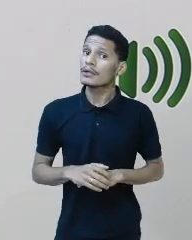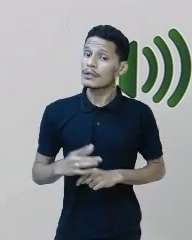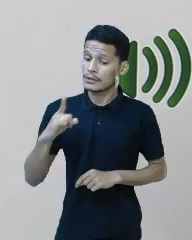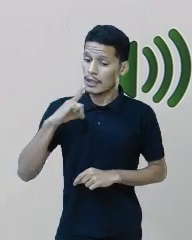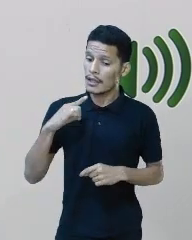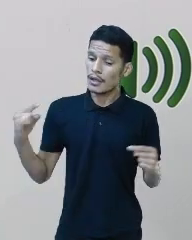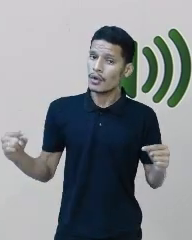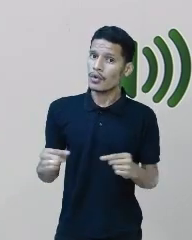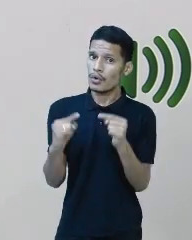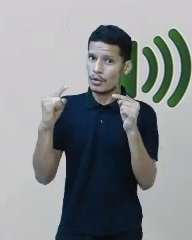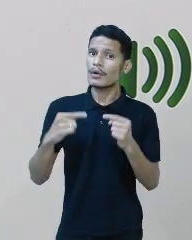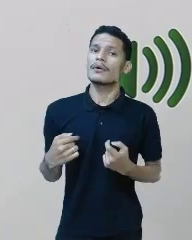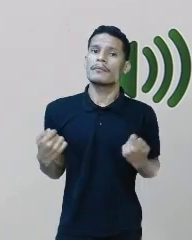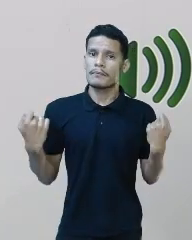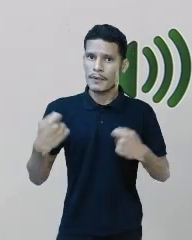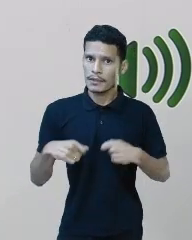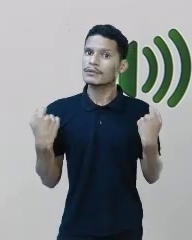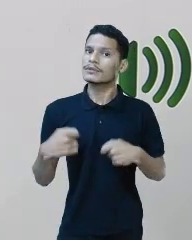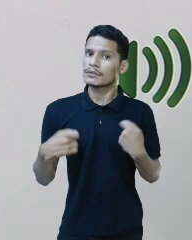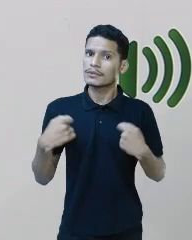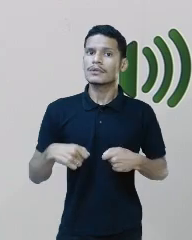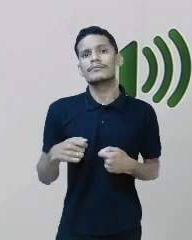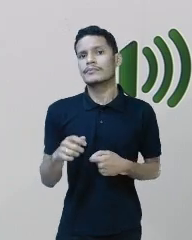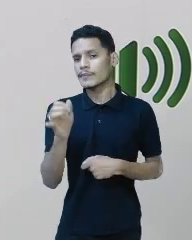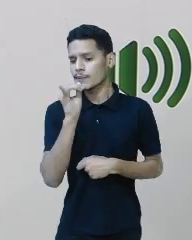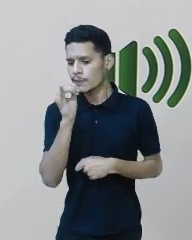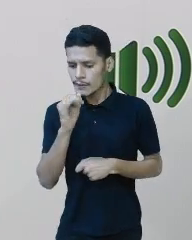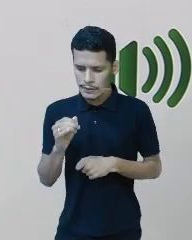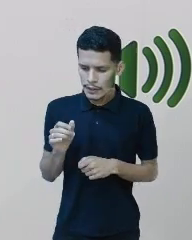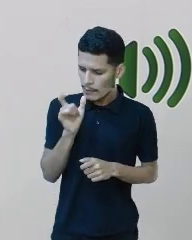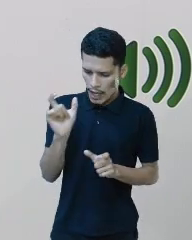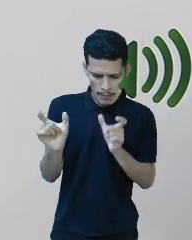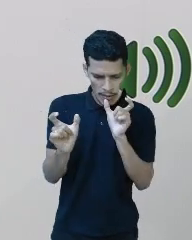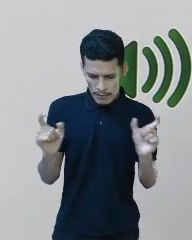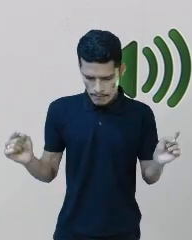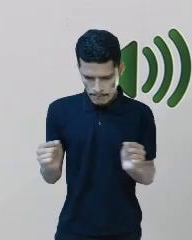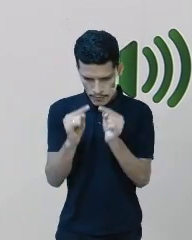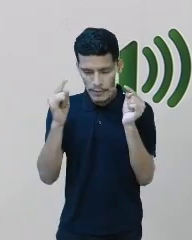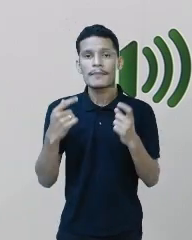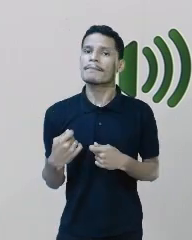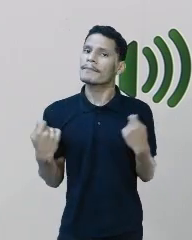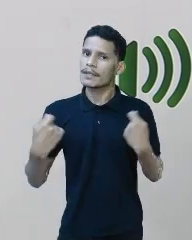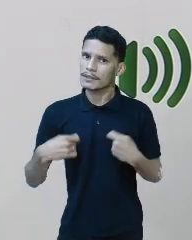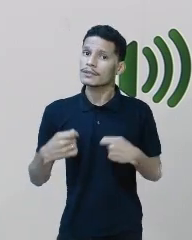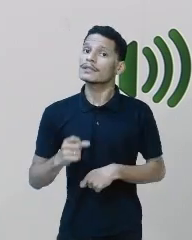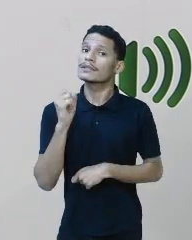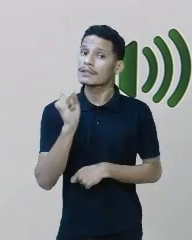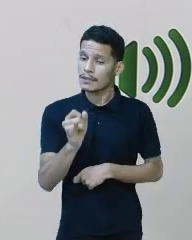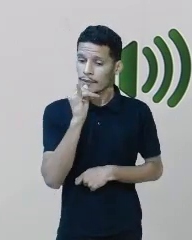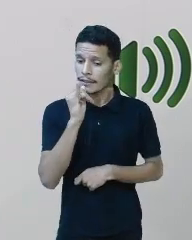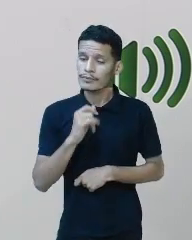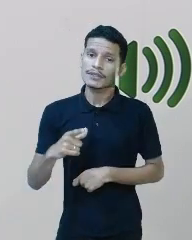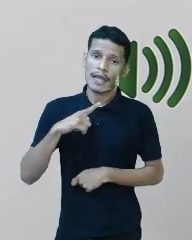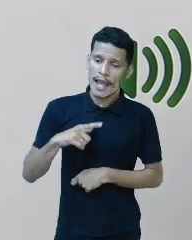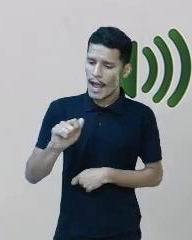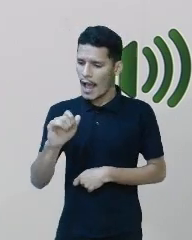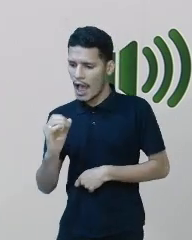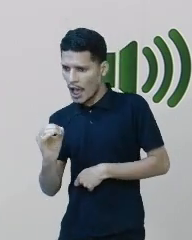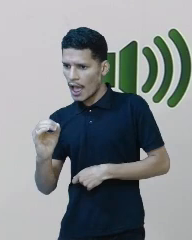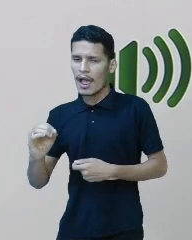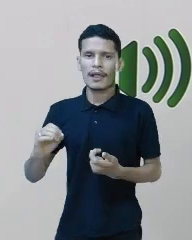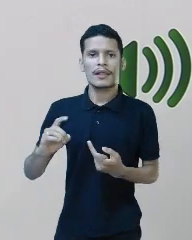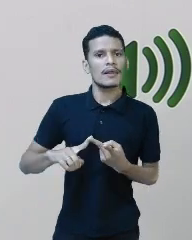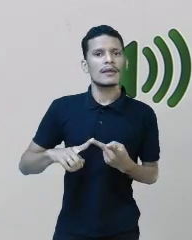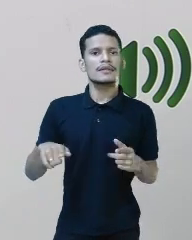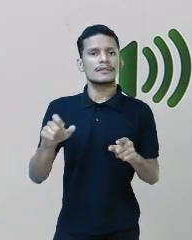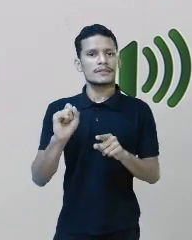haver uma concordância entre os elementos desse texto. Então, se ele é um texto que tem artigos, se ele é um texto